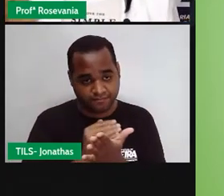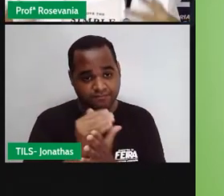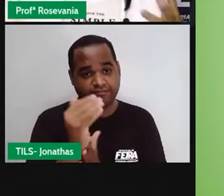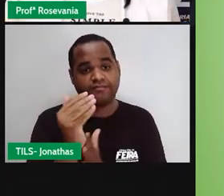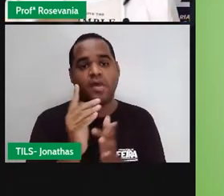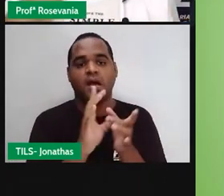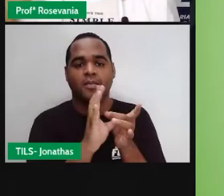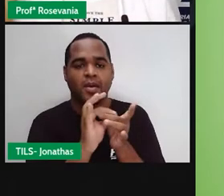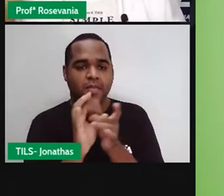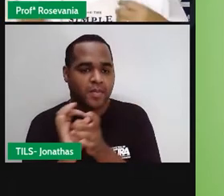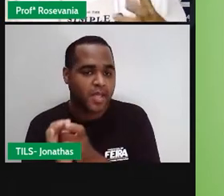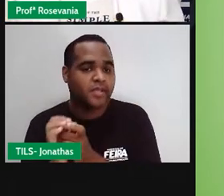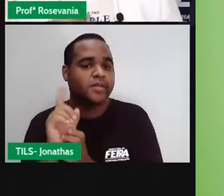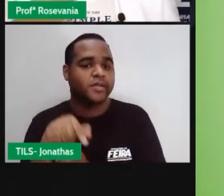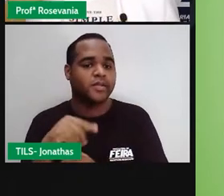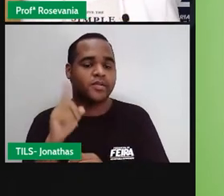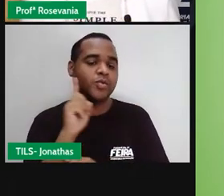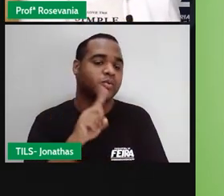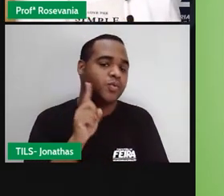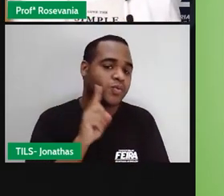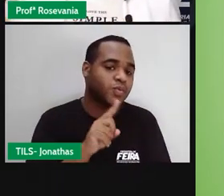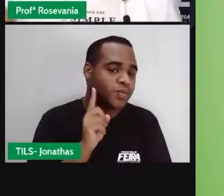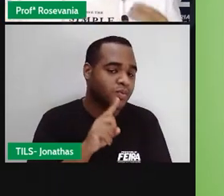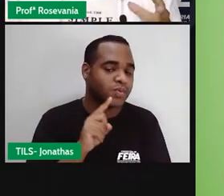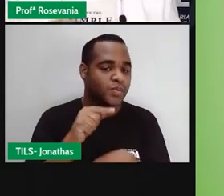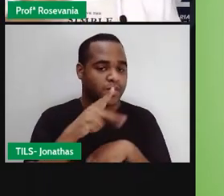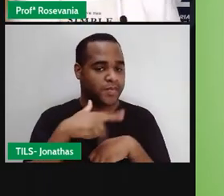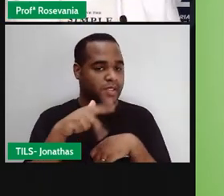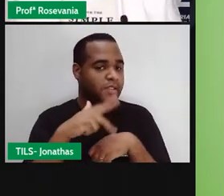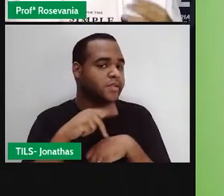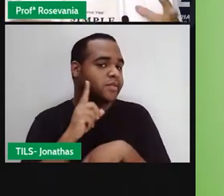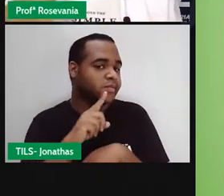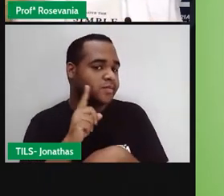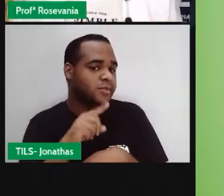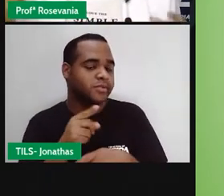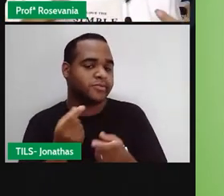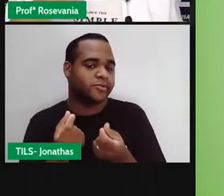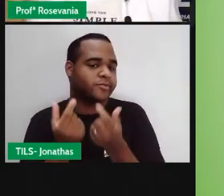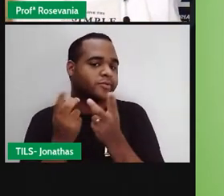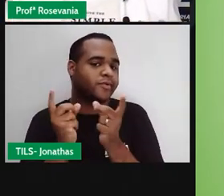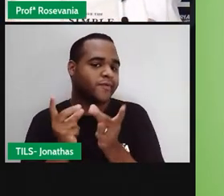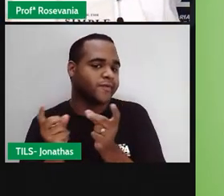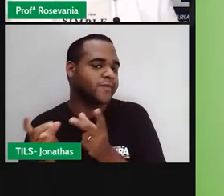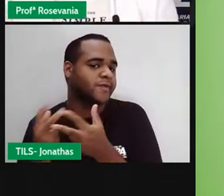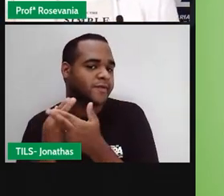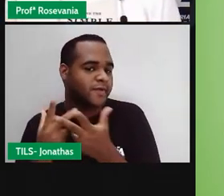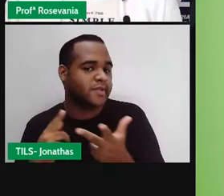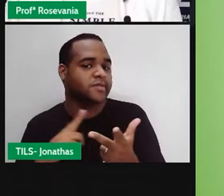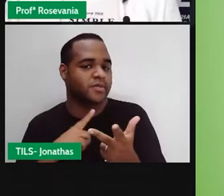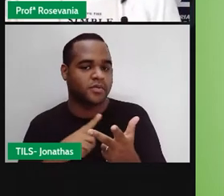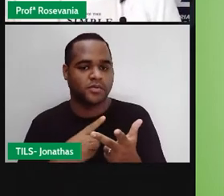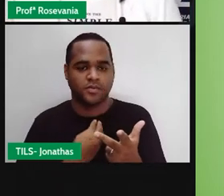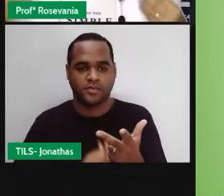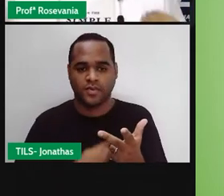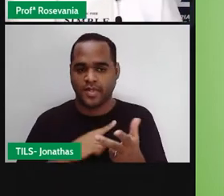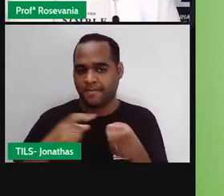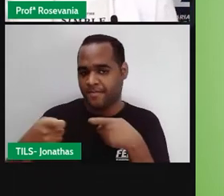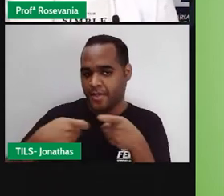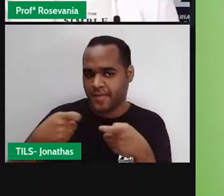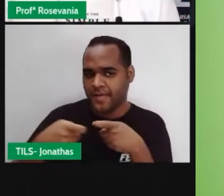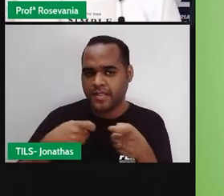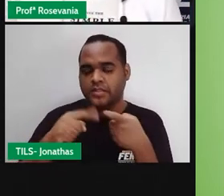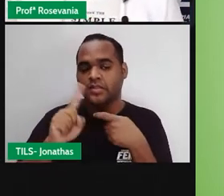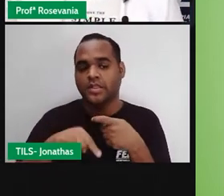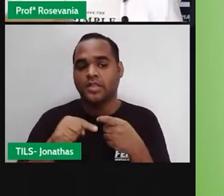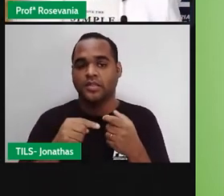relação estabelecida entre os Estados Unidos, né, que favorecia esses produtos industriais, né, para essa guerra que estava